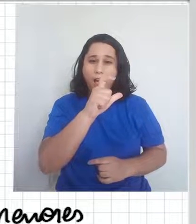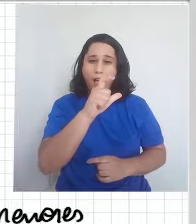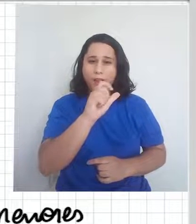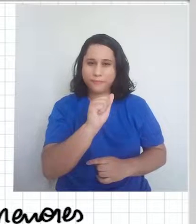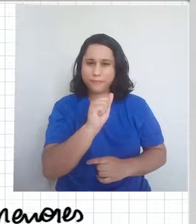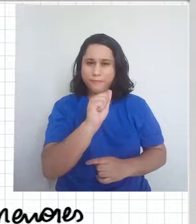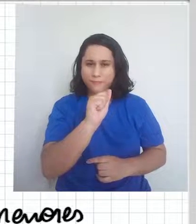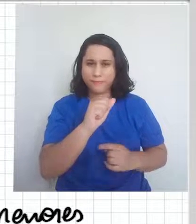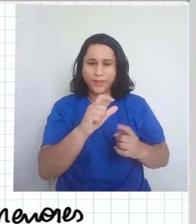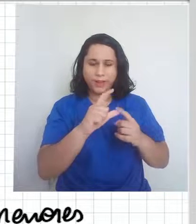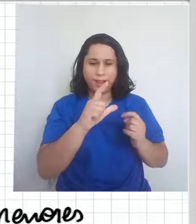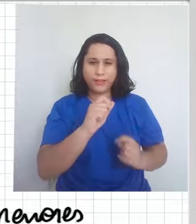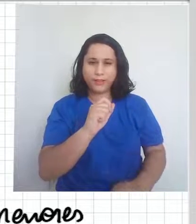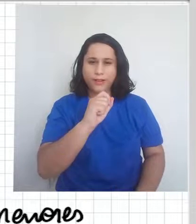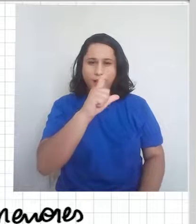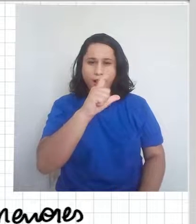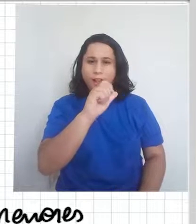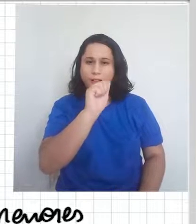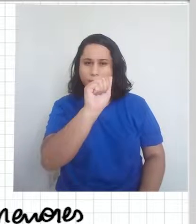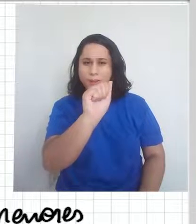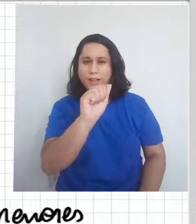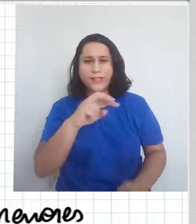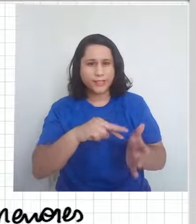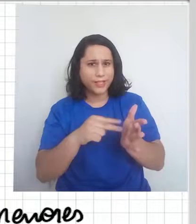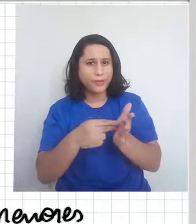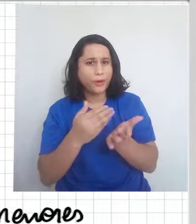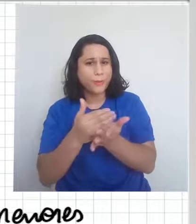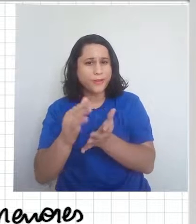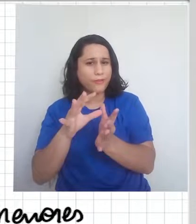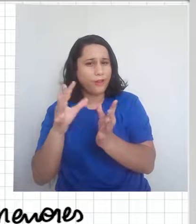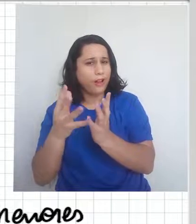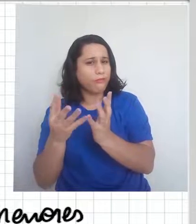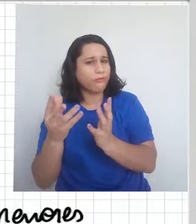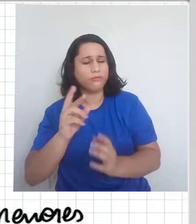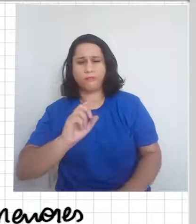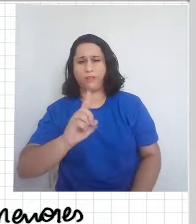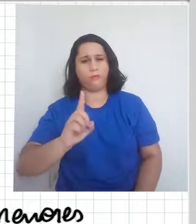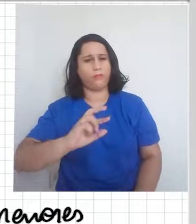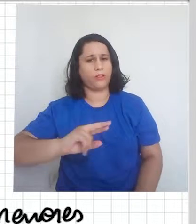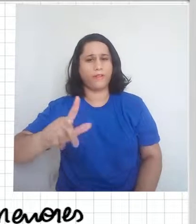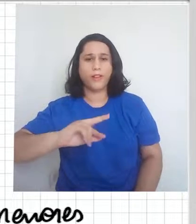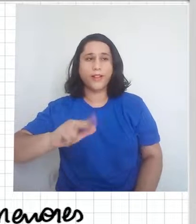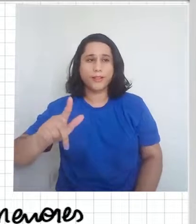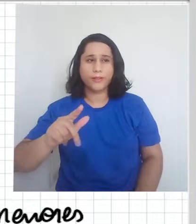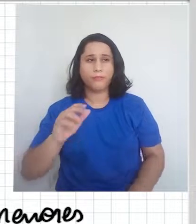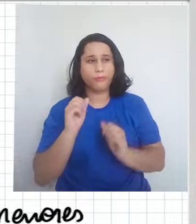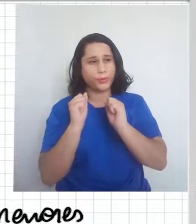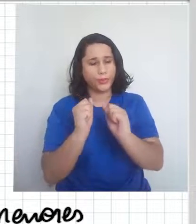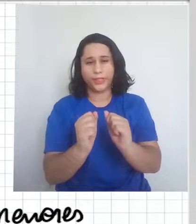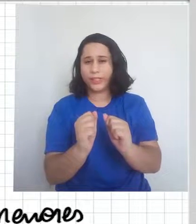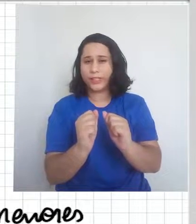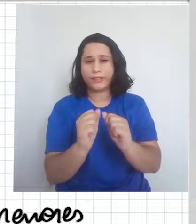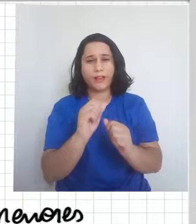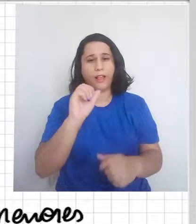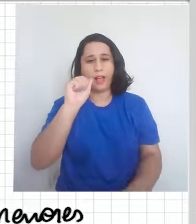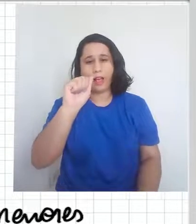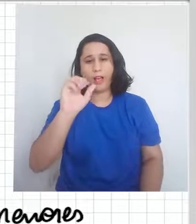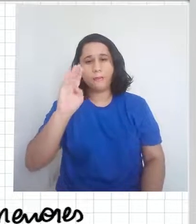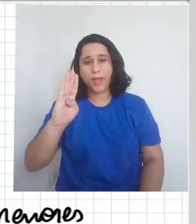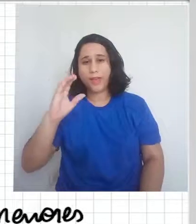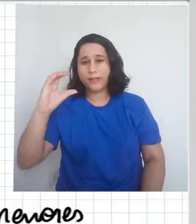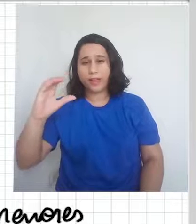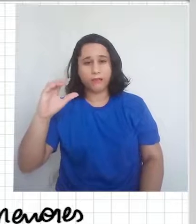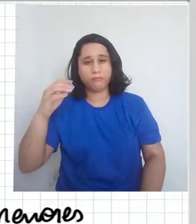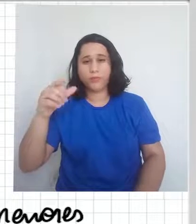a colocar não quer dizer pelas vogais não, tá bom? Esse primeiro A aqui, ele representa o conjunto. Poderia ser A, B, C, D, qualquer